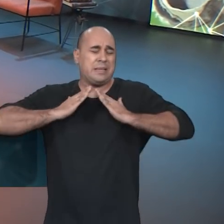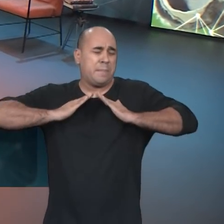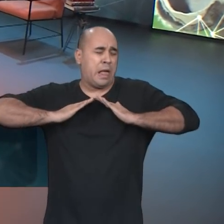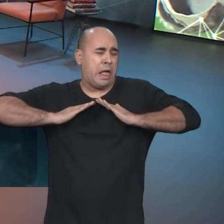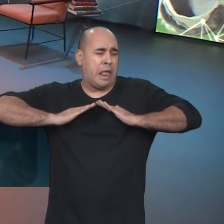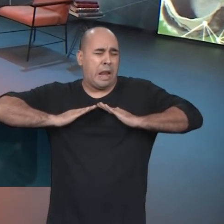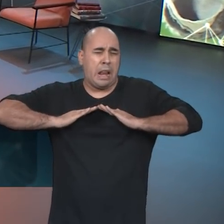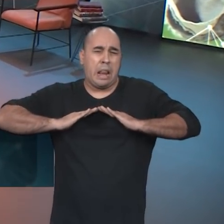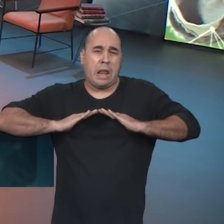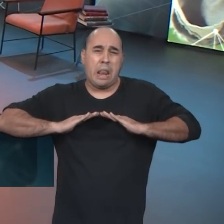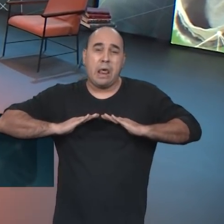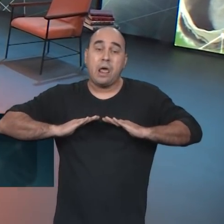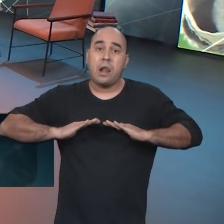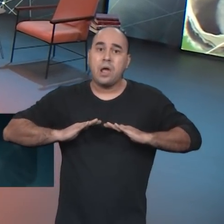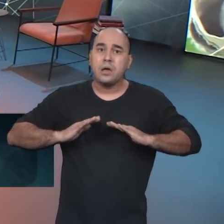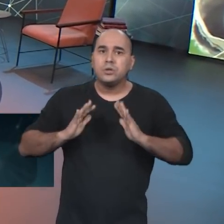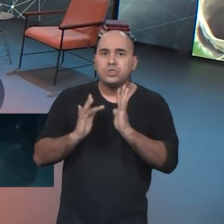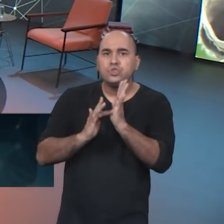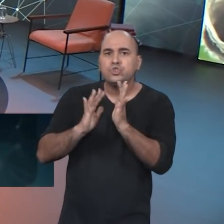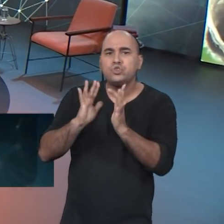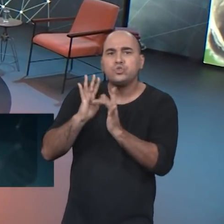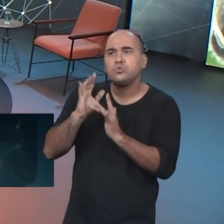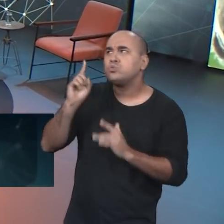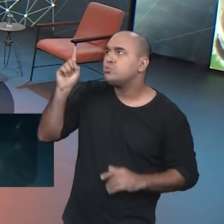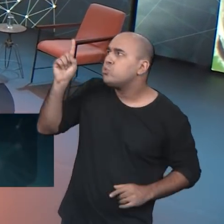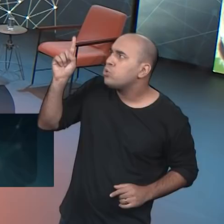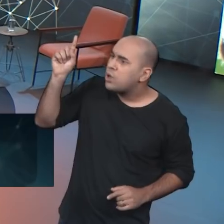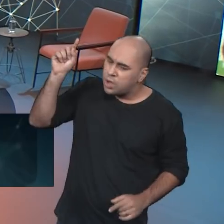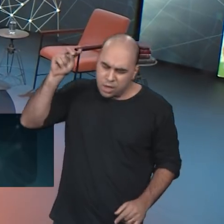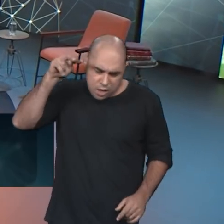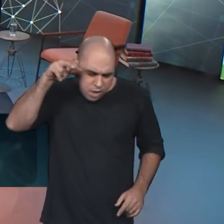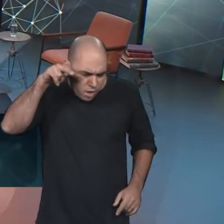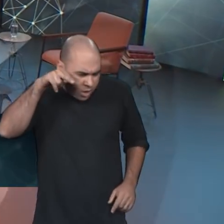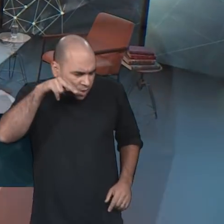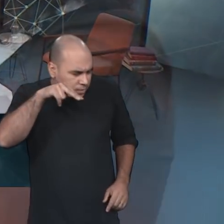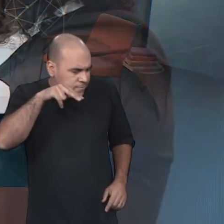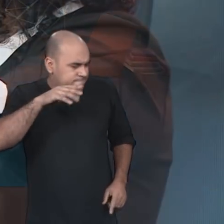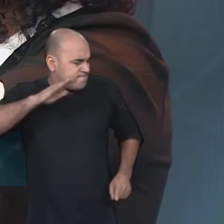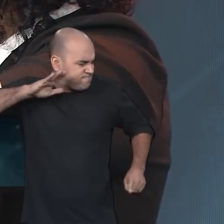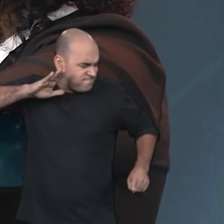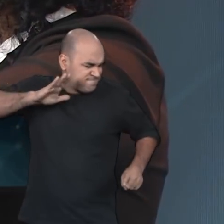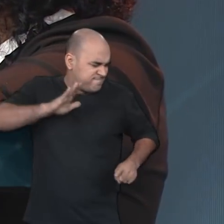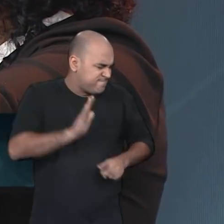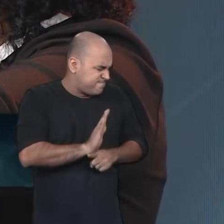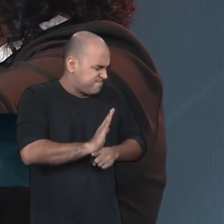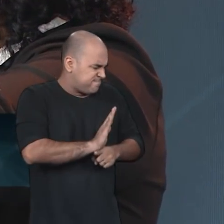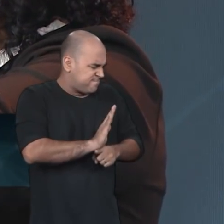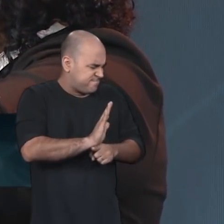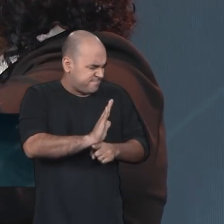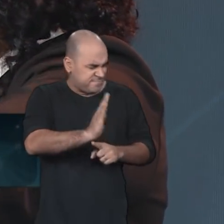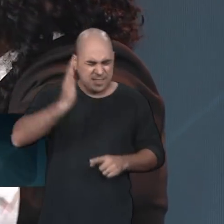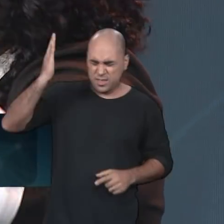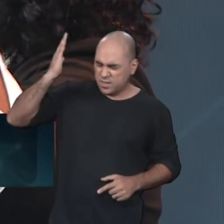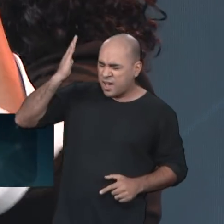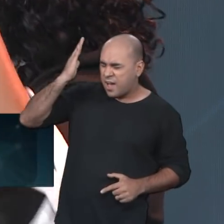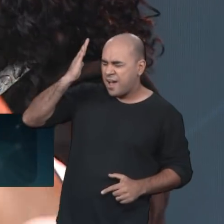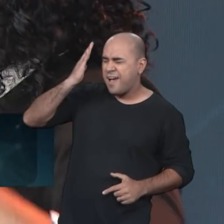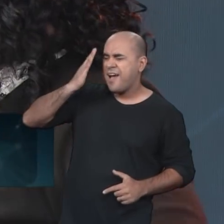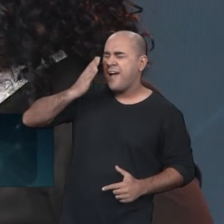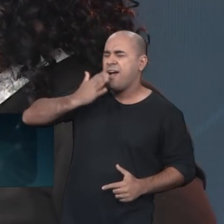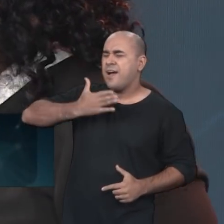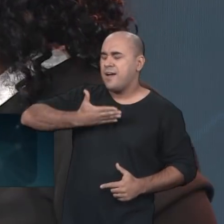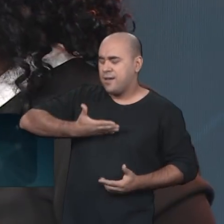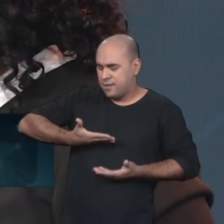Cristo não nos desampara, nos socorre em alto mar. Mas